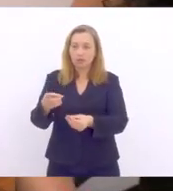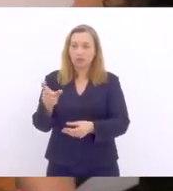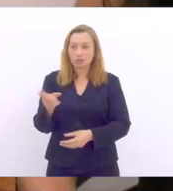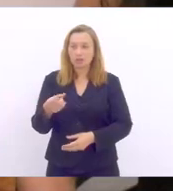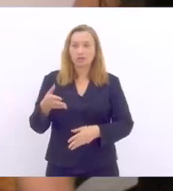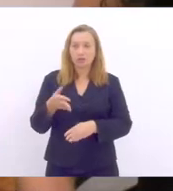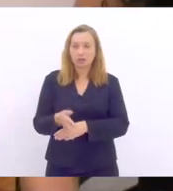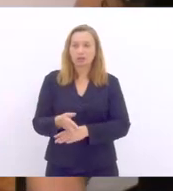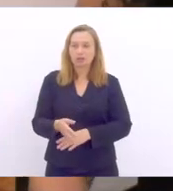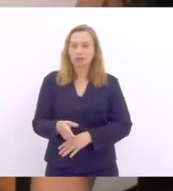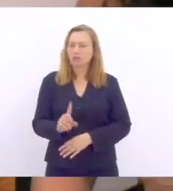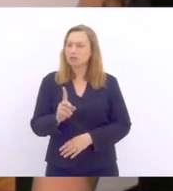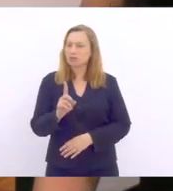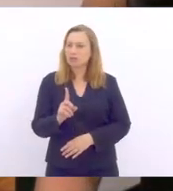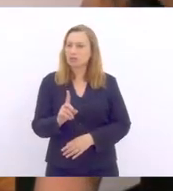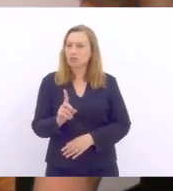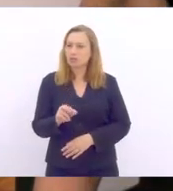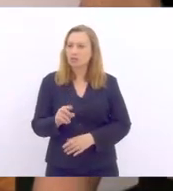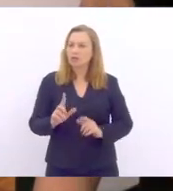Isso não é um ato que